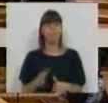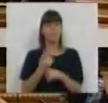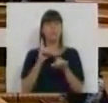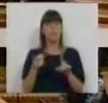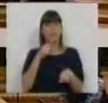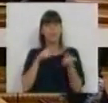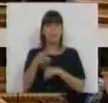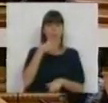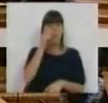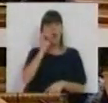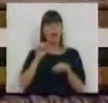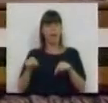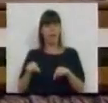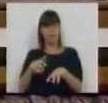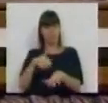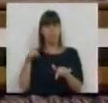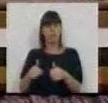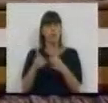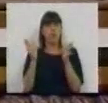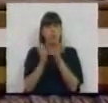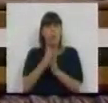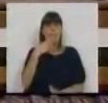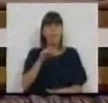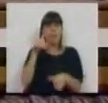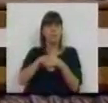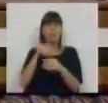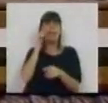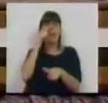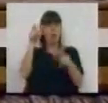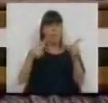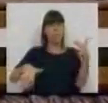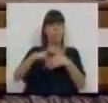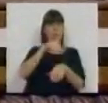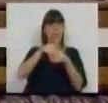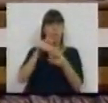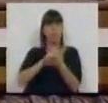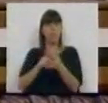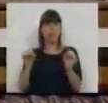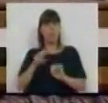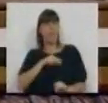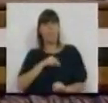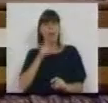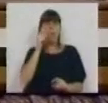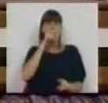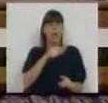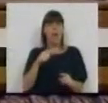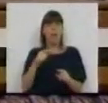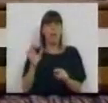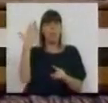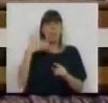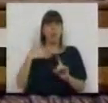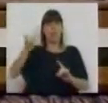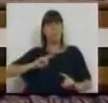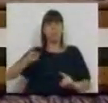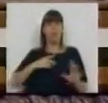porque os deputados e deputadas desta Câmara foram todos e todas eleitos pelo povo, sem nenhum prémio para aqueles ou aquelas que chegassem